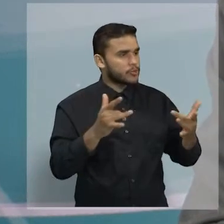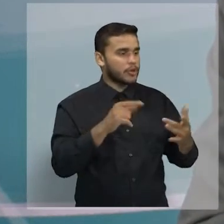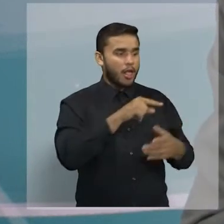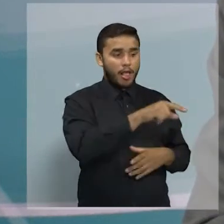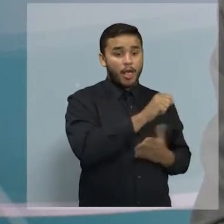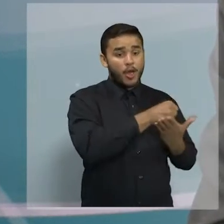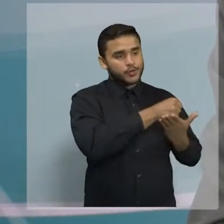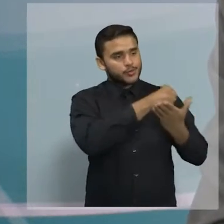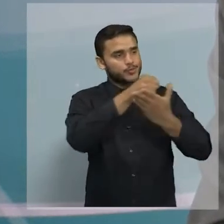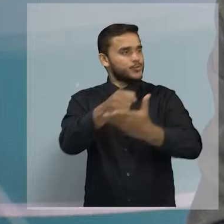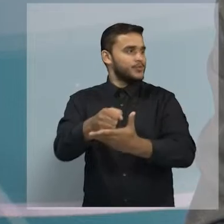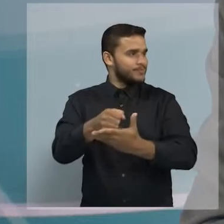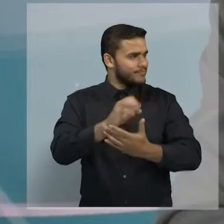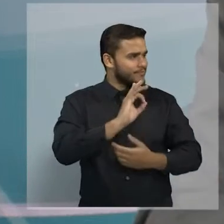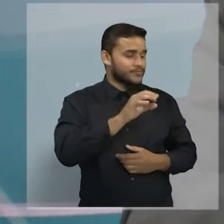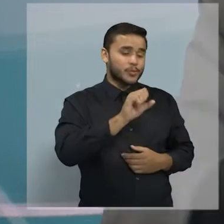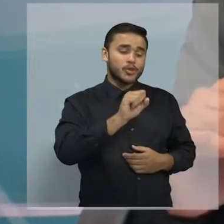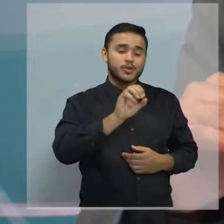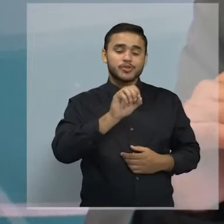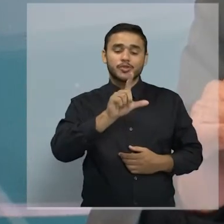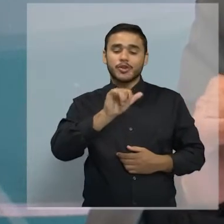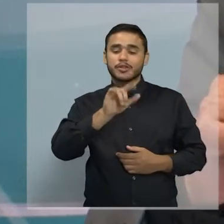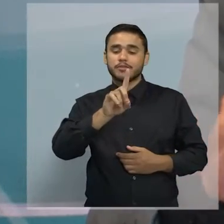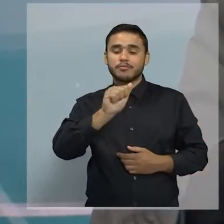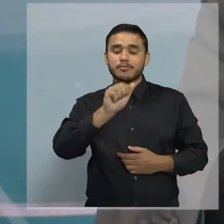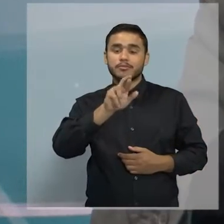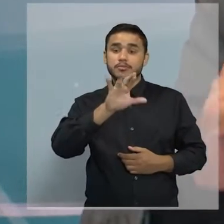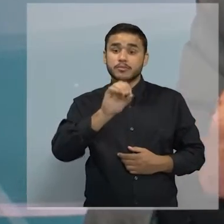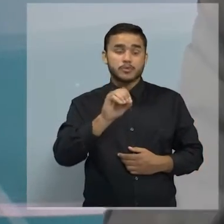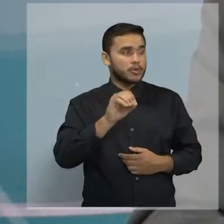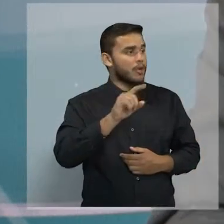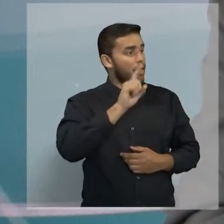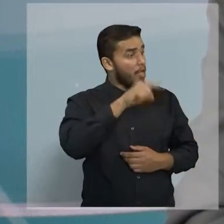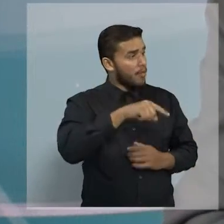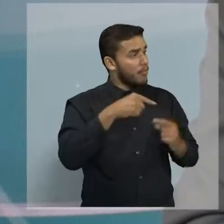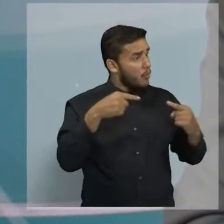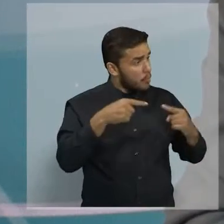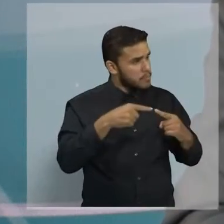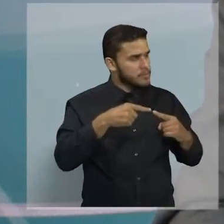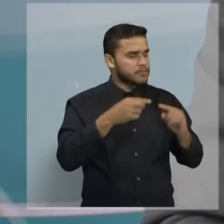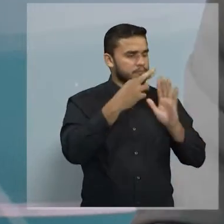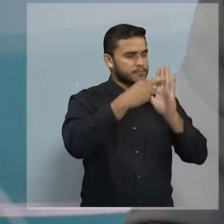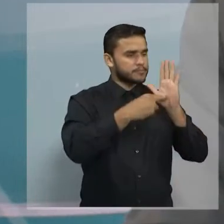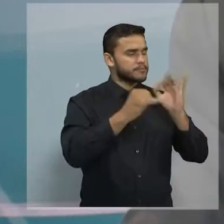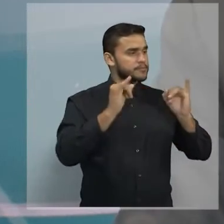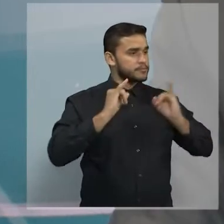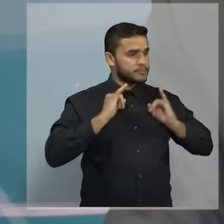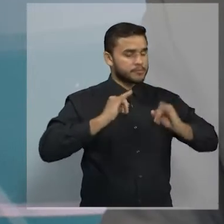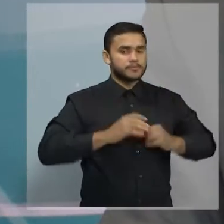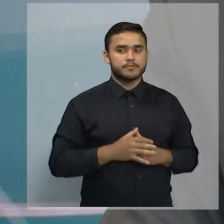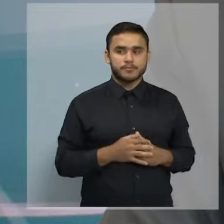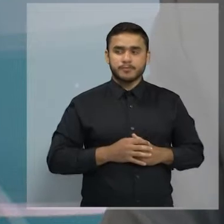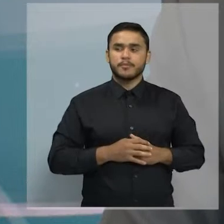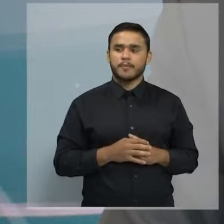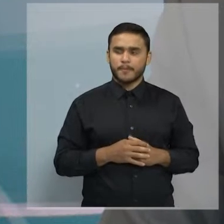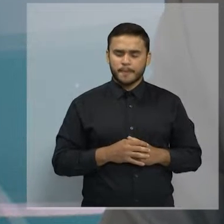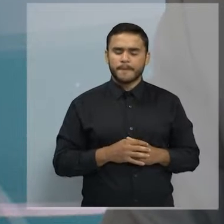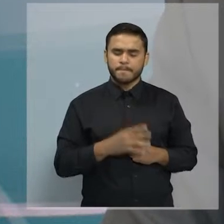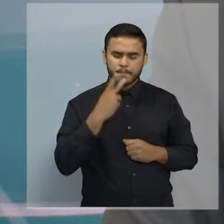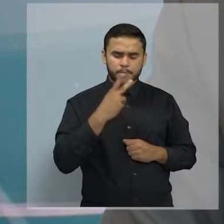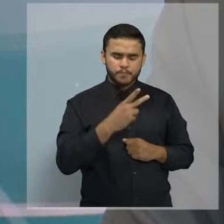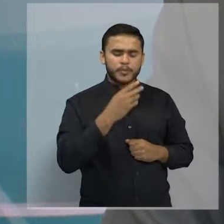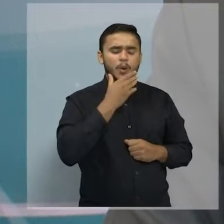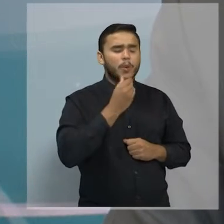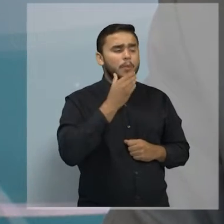é essa ideia que está na base da Previdência, junto com a educação. Eu queria fazer aqui uma menção rápida a um